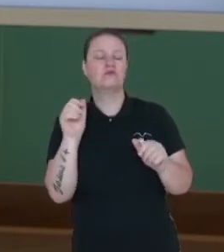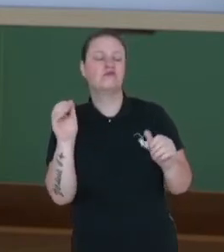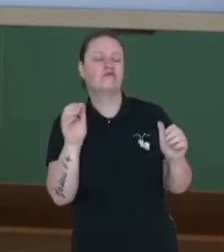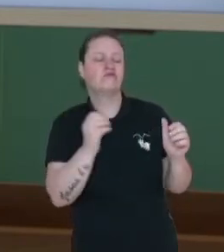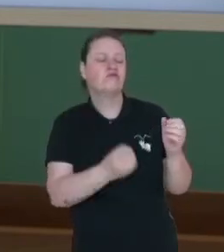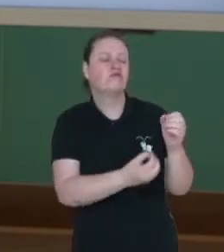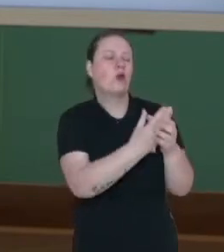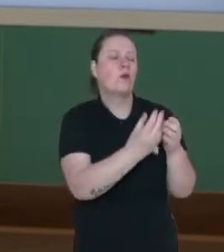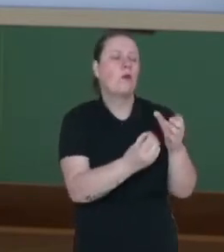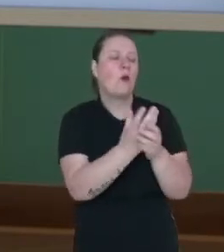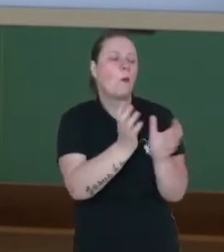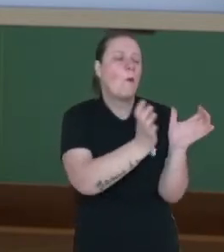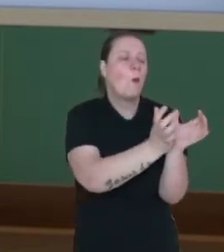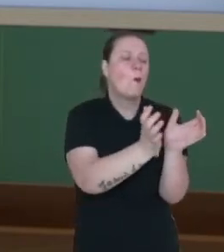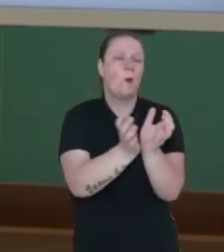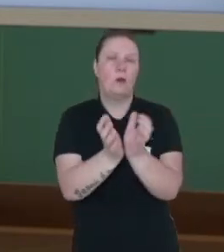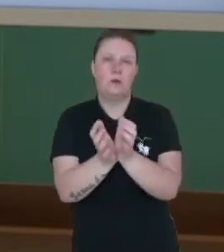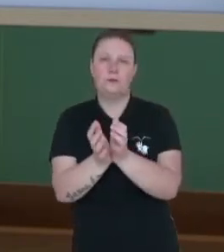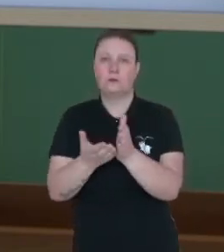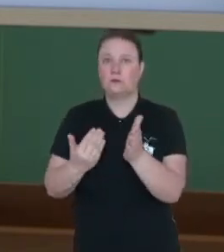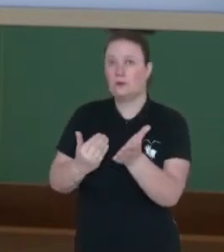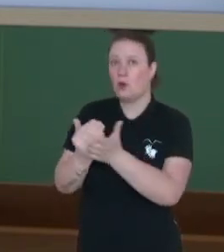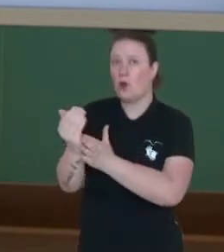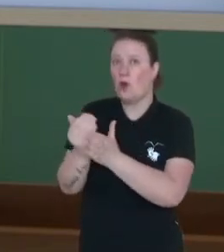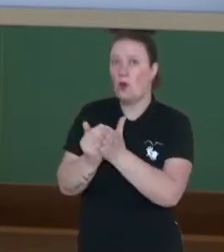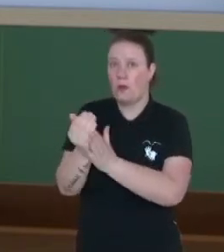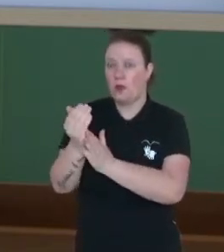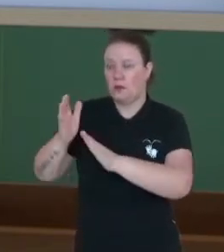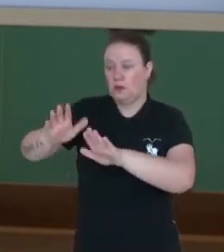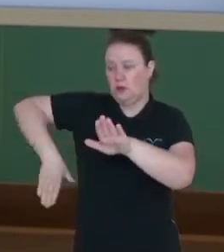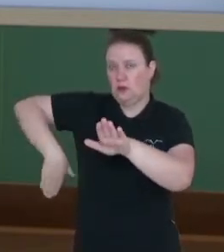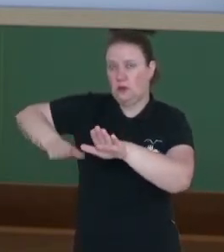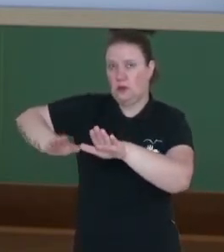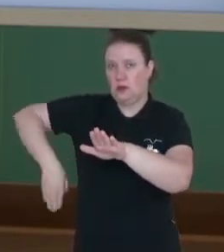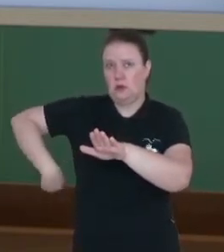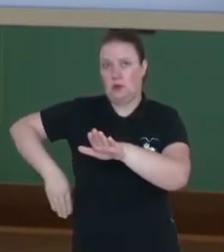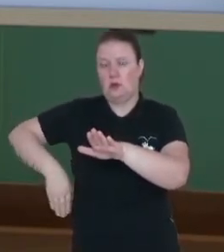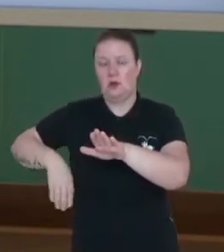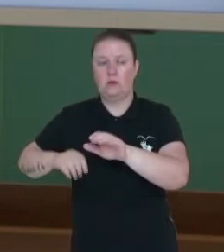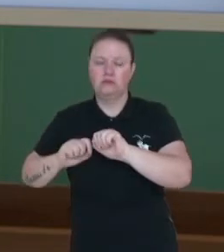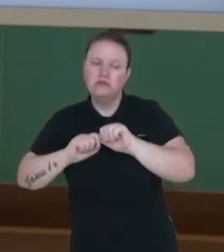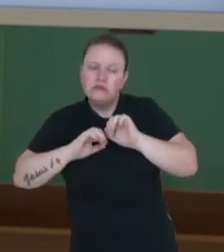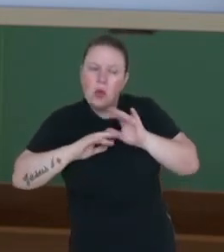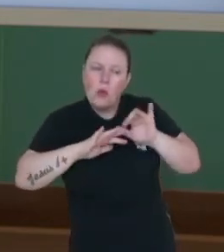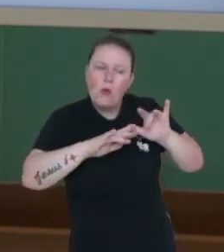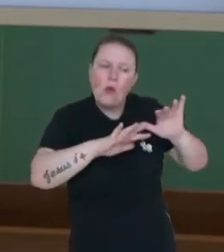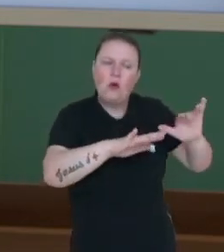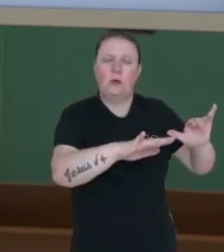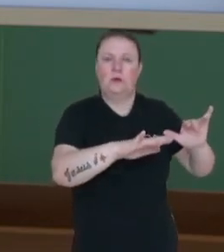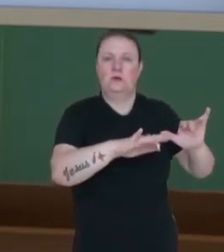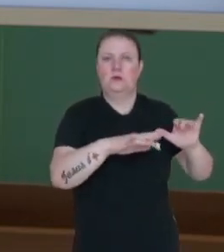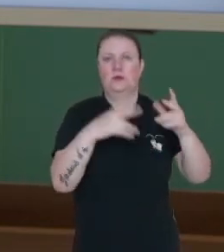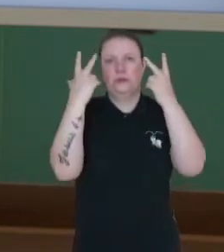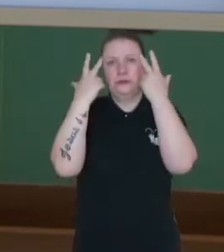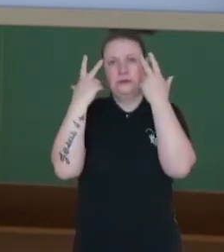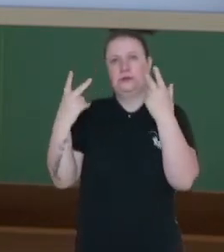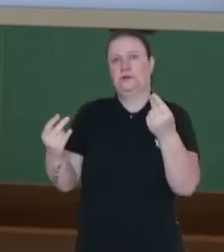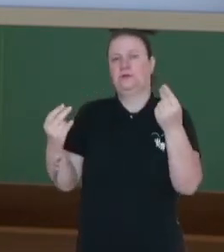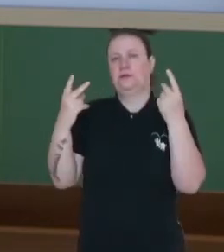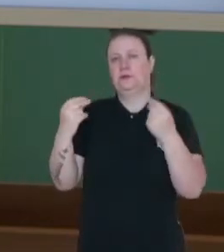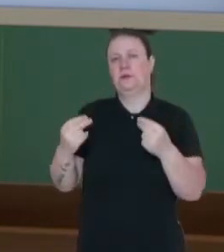se dar do litoral para o interior do estado do Paraná. Então é comum que as cidades